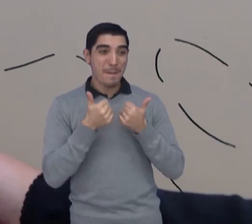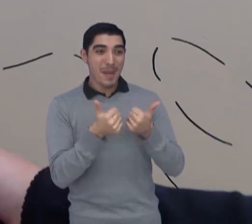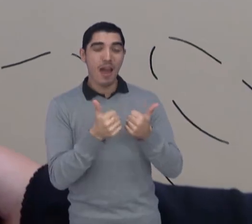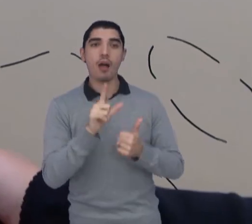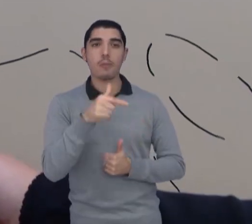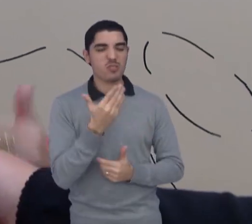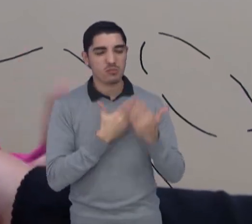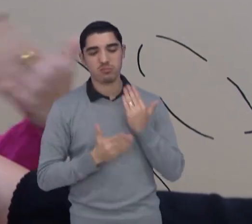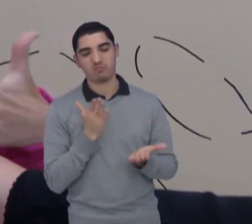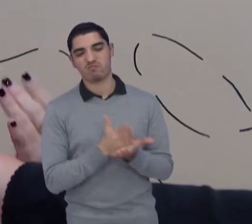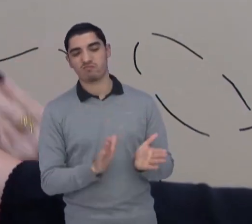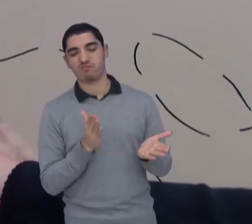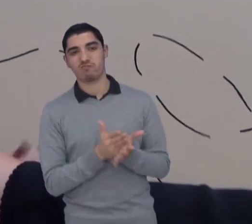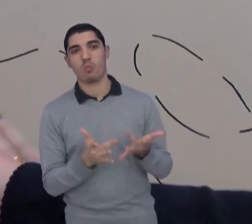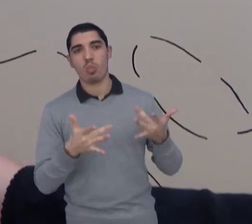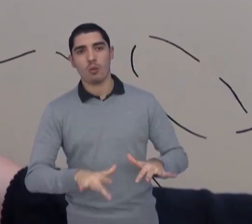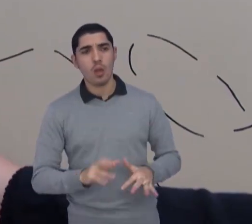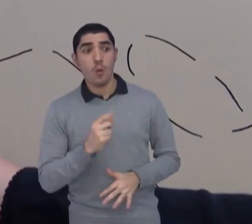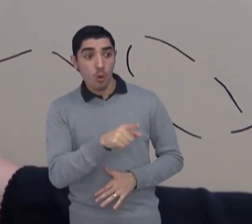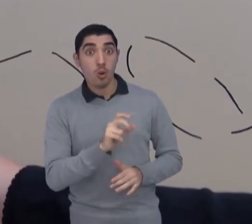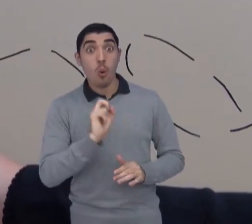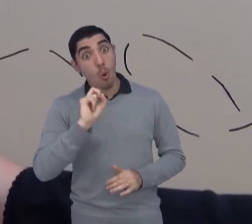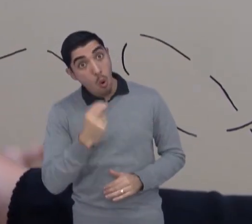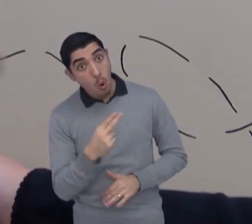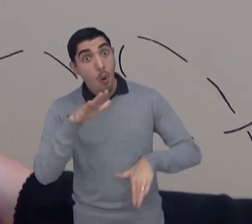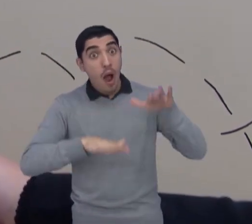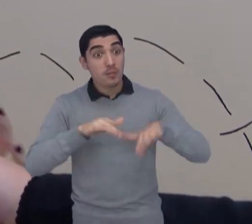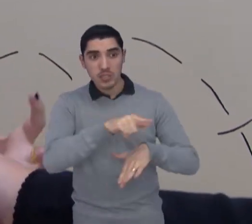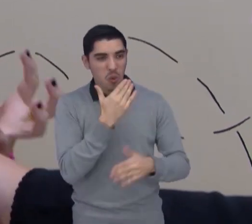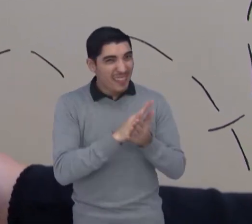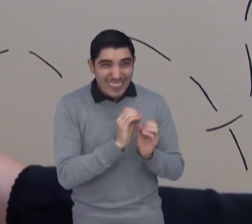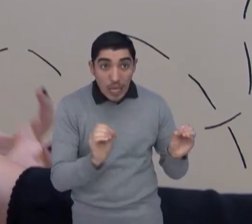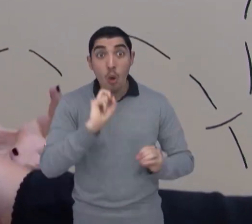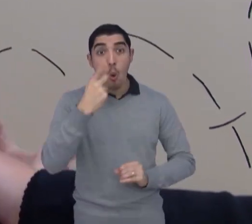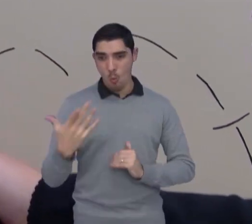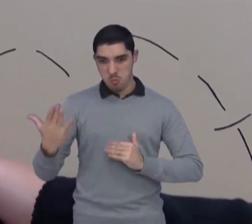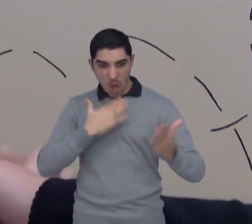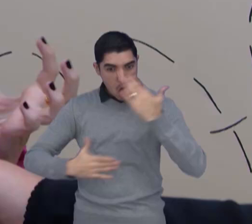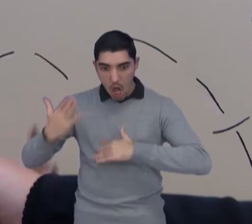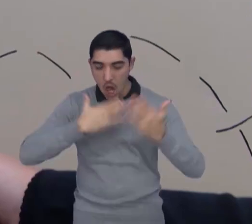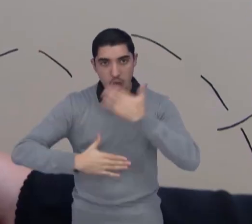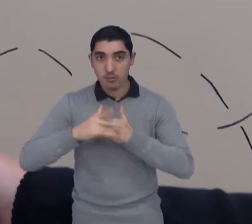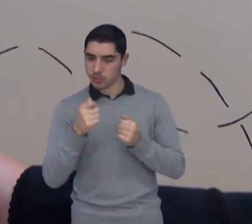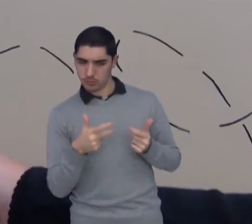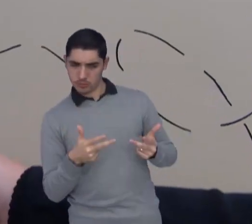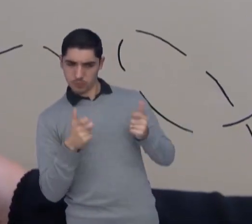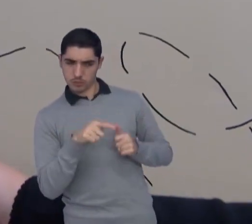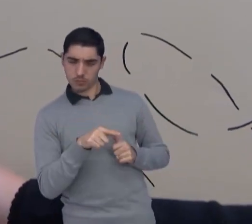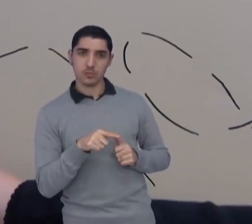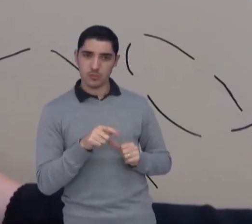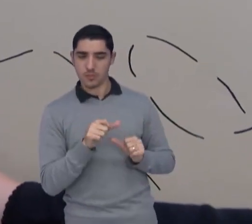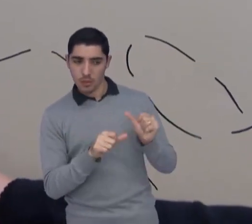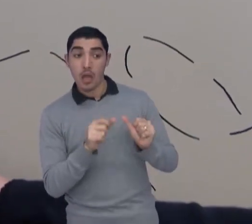comer, ou não come, de repente está comendo muito, né? Então a gente tem que perceber essas alterações e sempre procurar